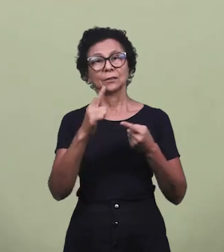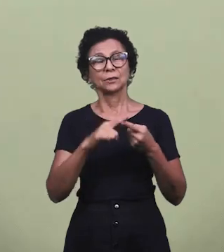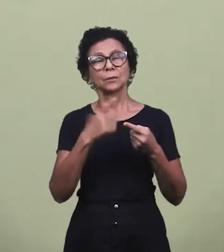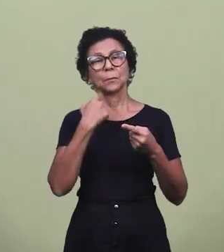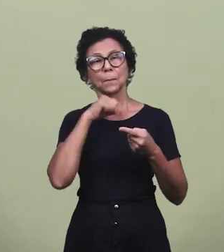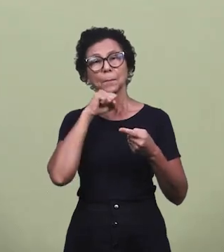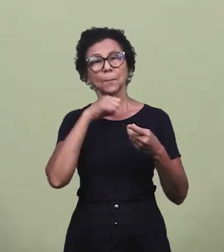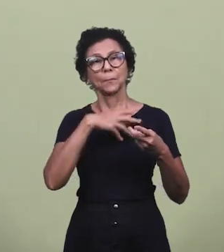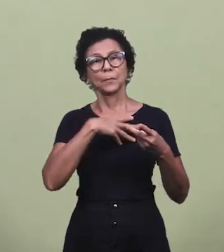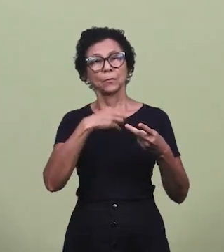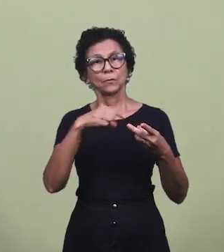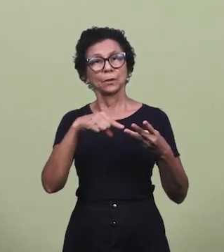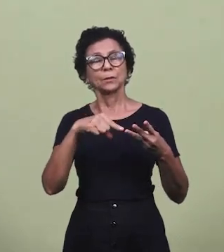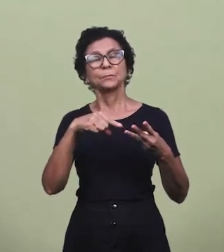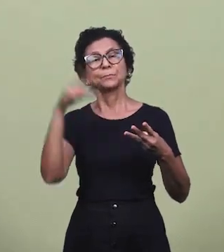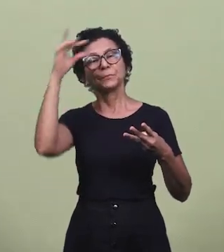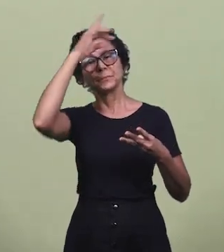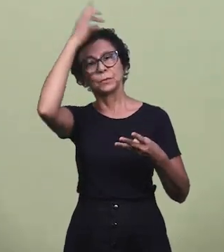Espírito Santo.